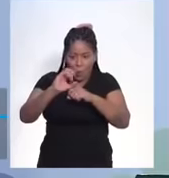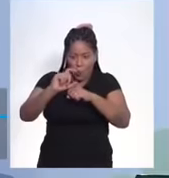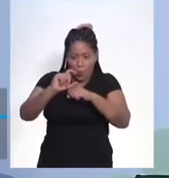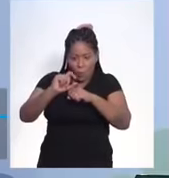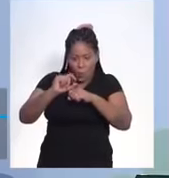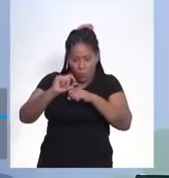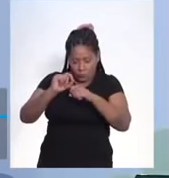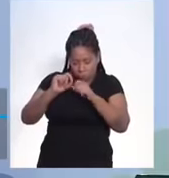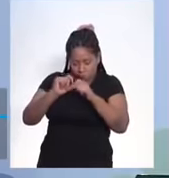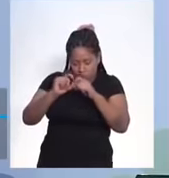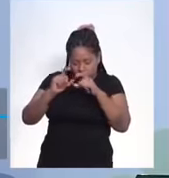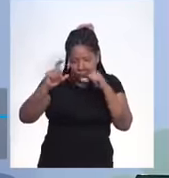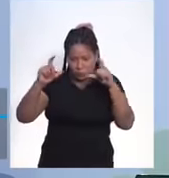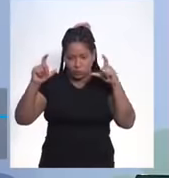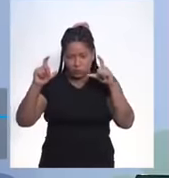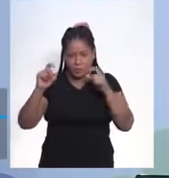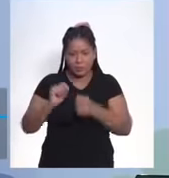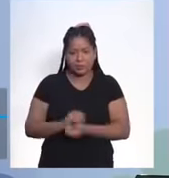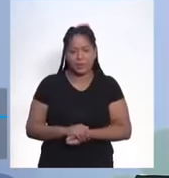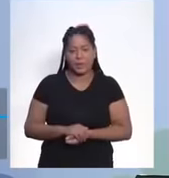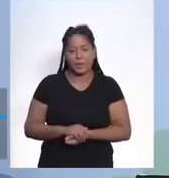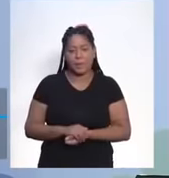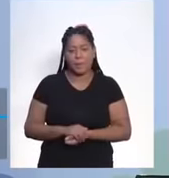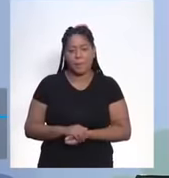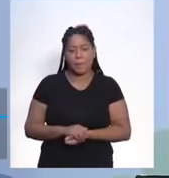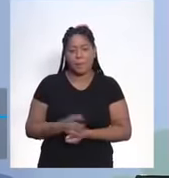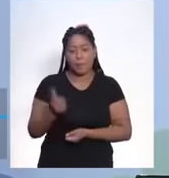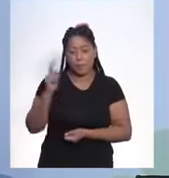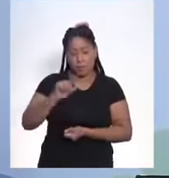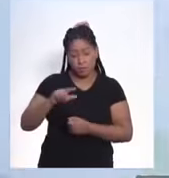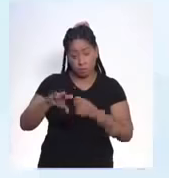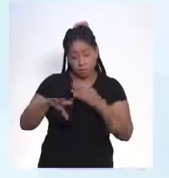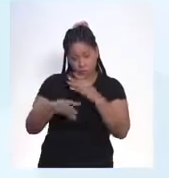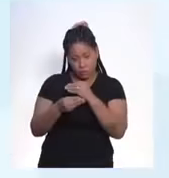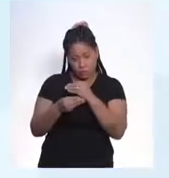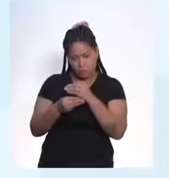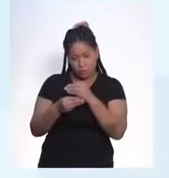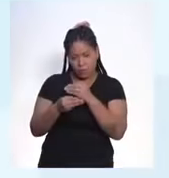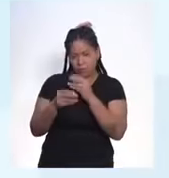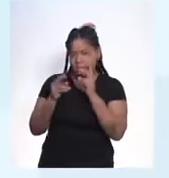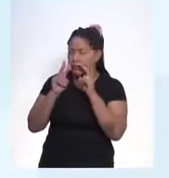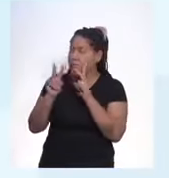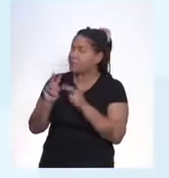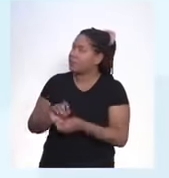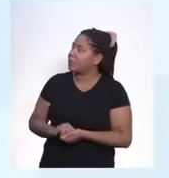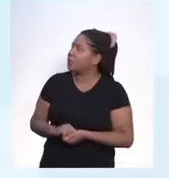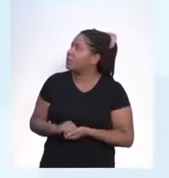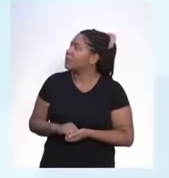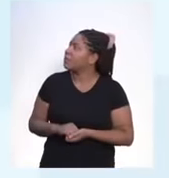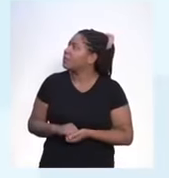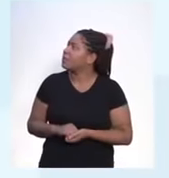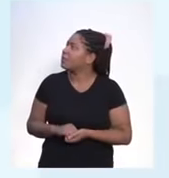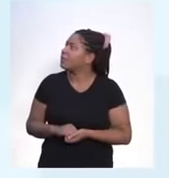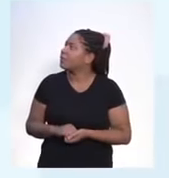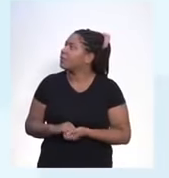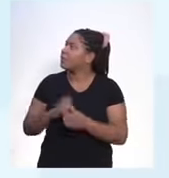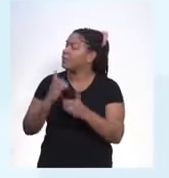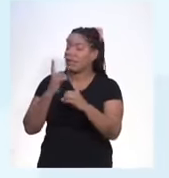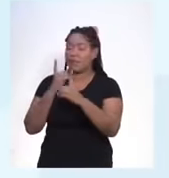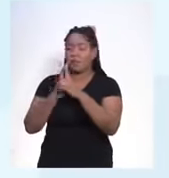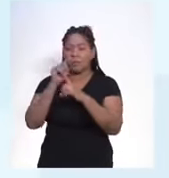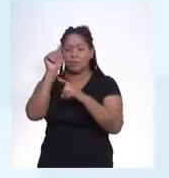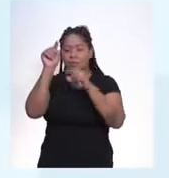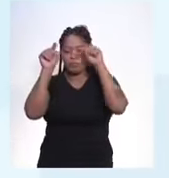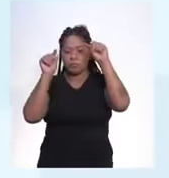muitos aí Conseguiram localizar os pares ordenados tomam para resolução na Peneira de vocês vai aparecer primeiro localizar os pares